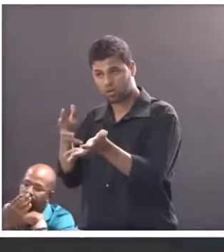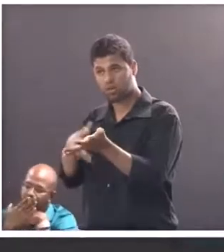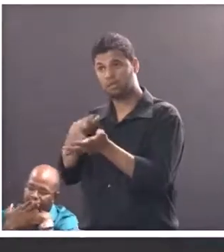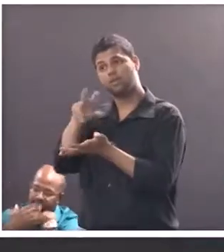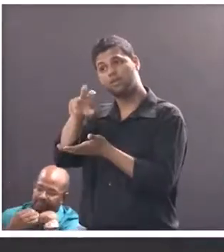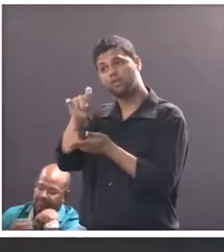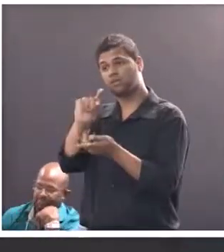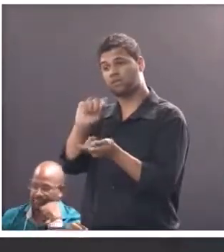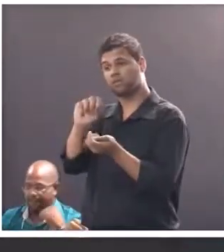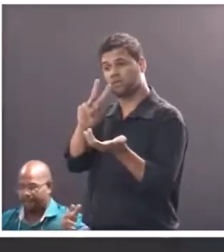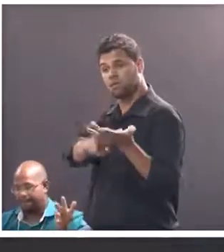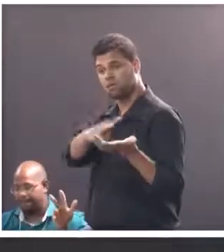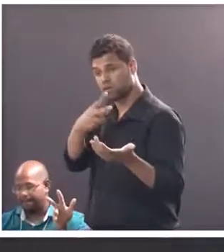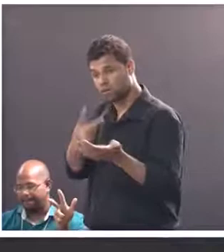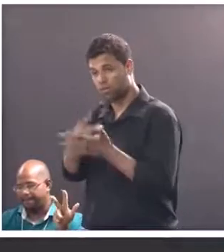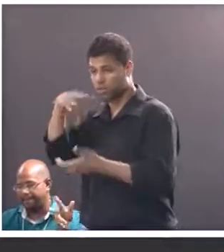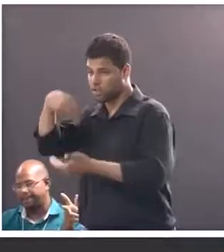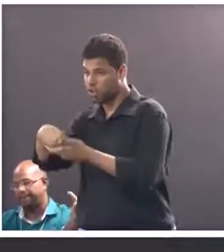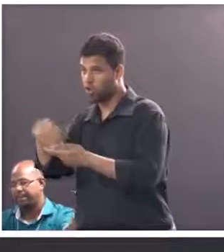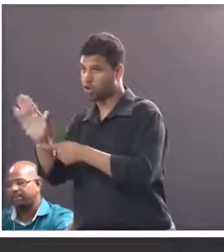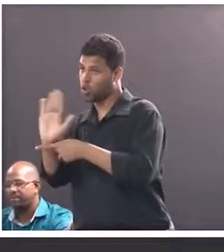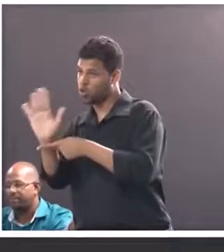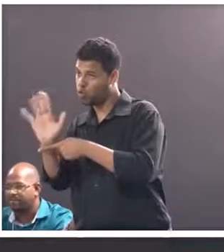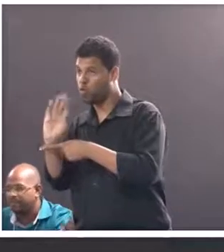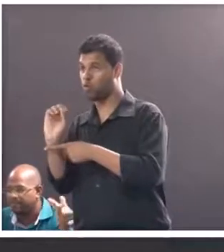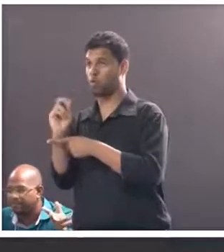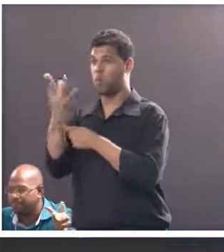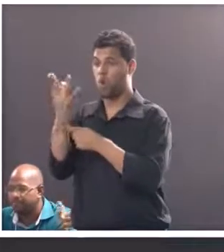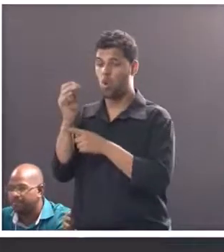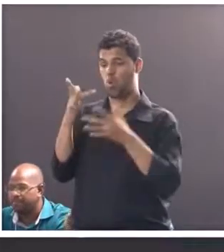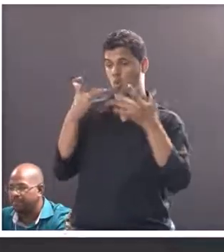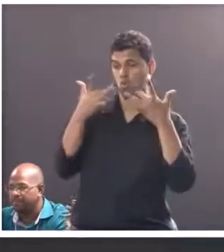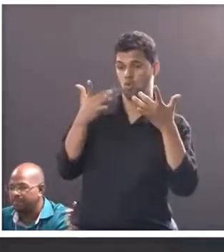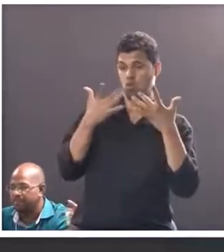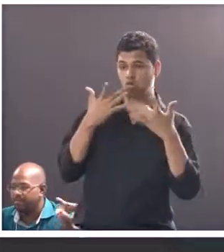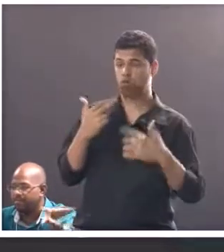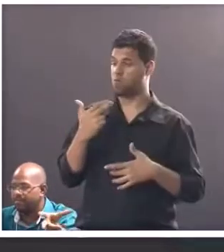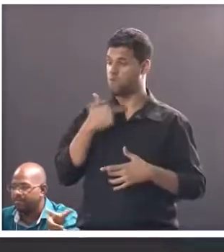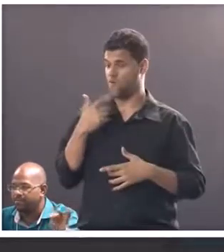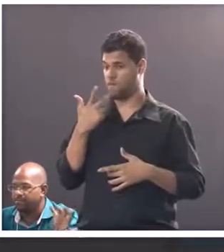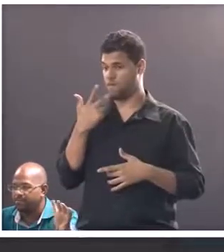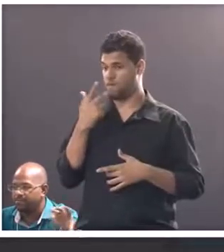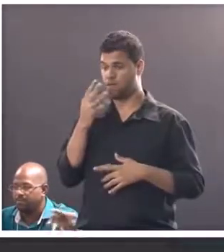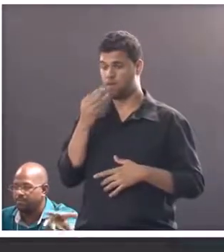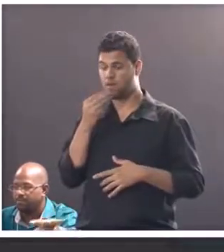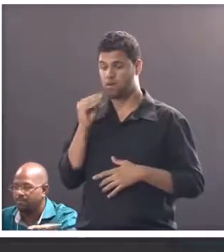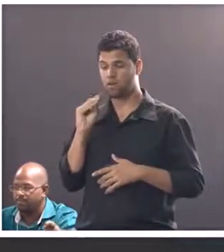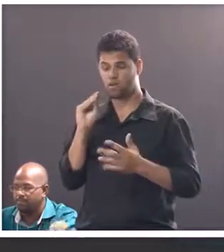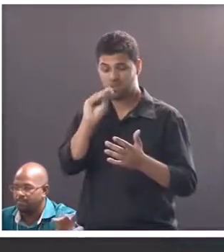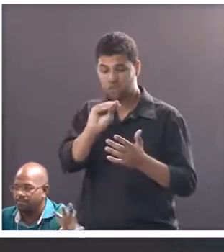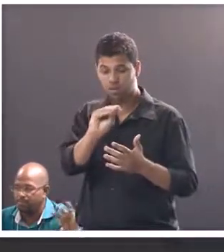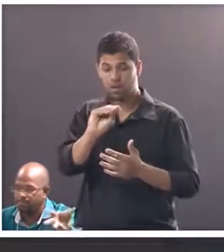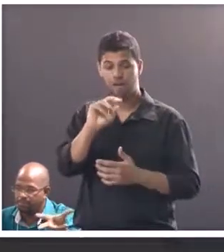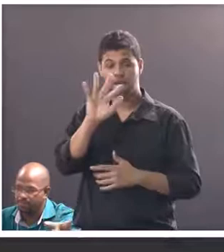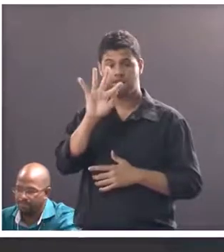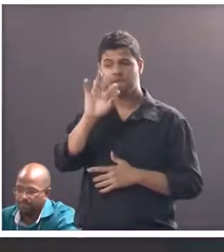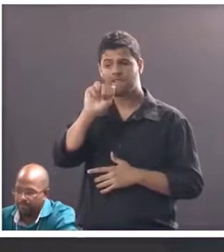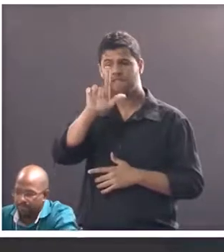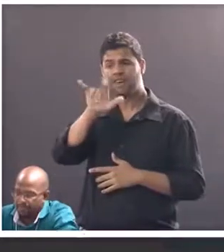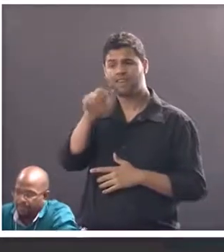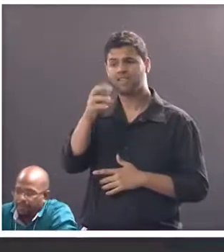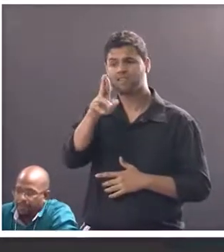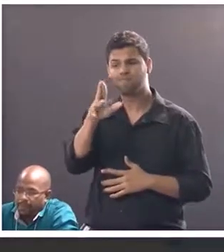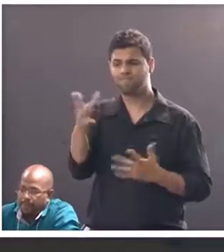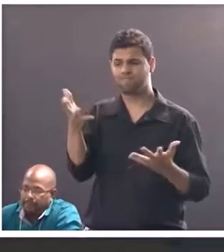peça de teatro, eu não posso dizer falar, se for o surdo ali atuando, que ele estiver